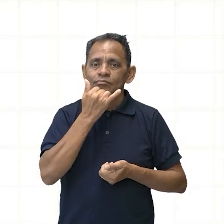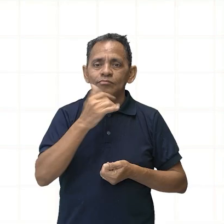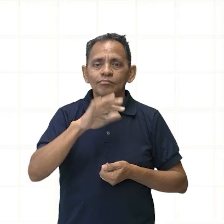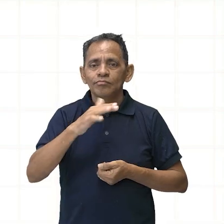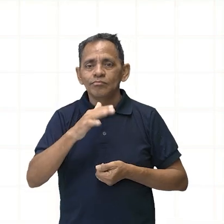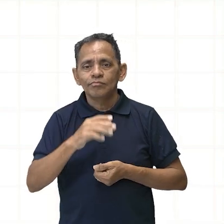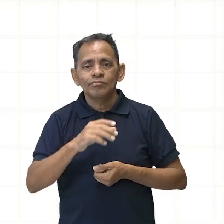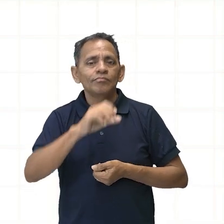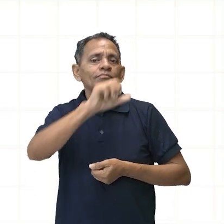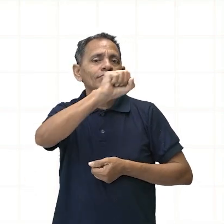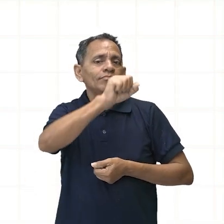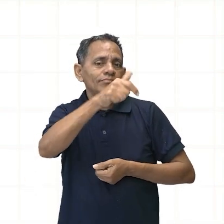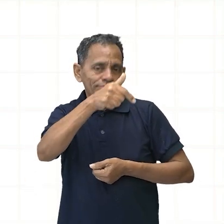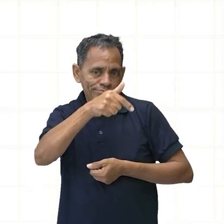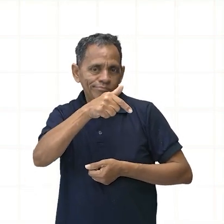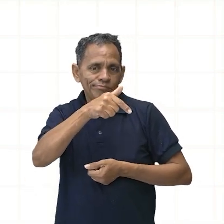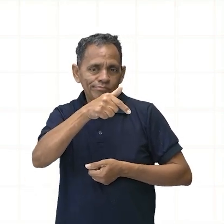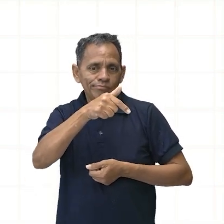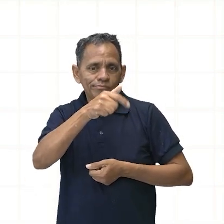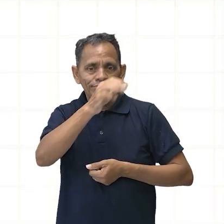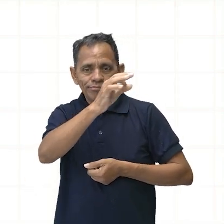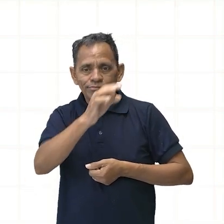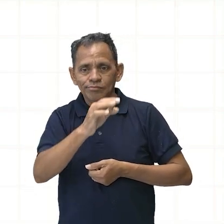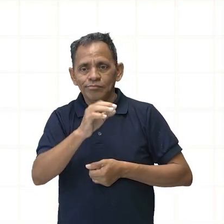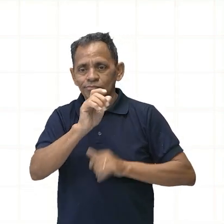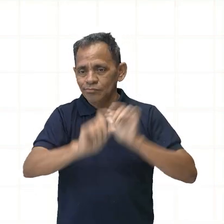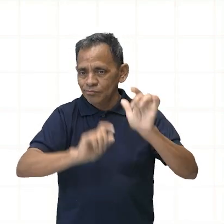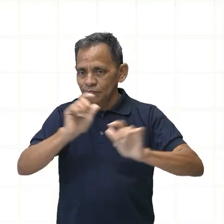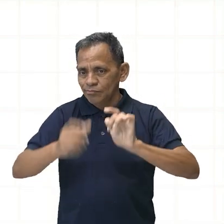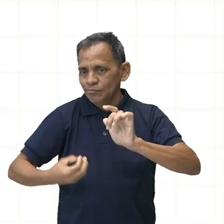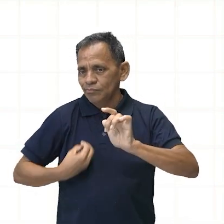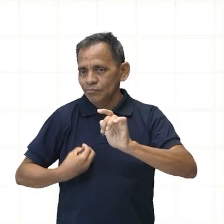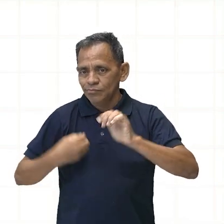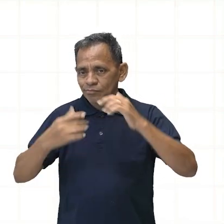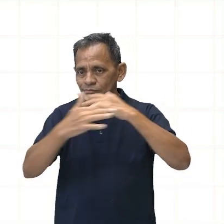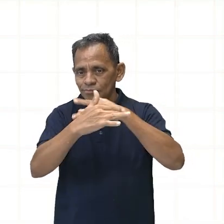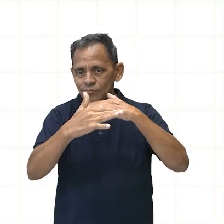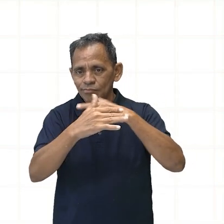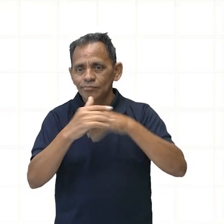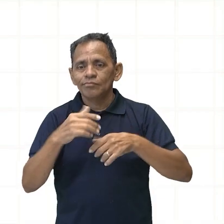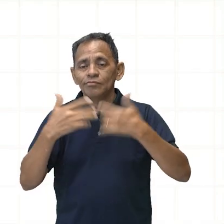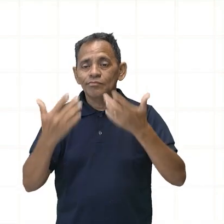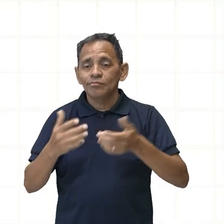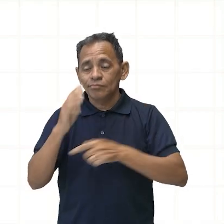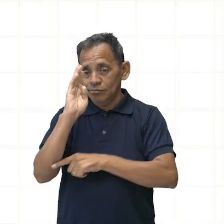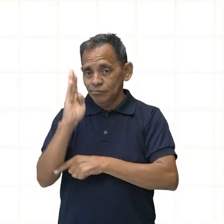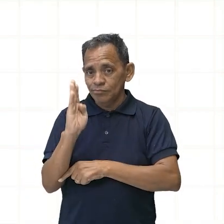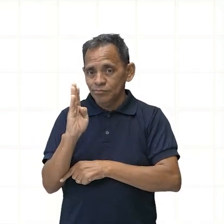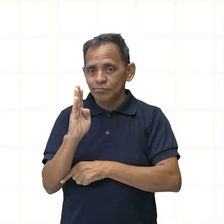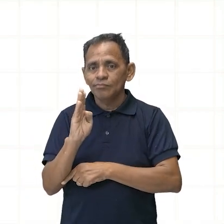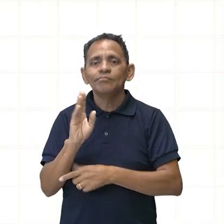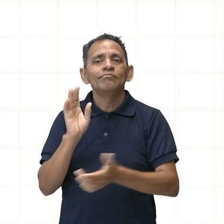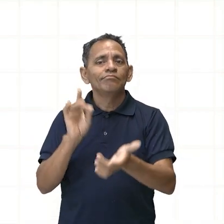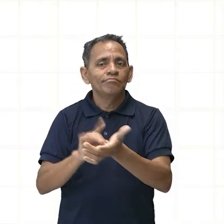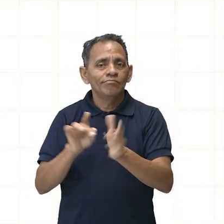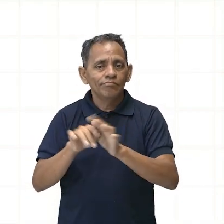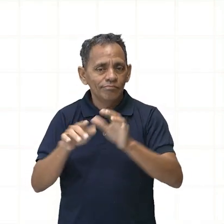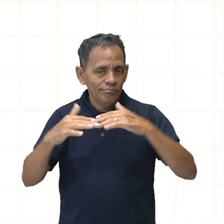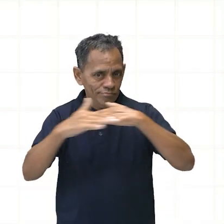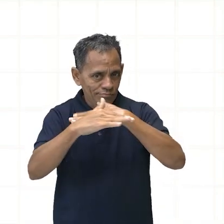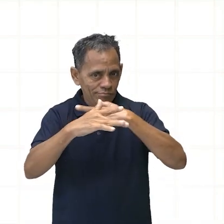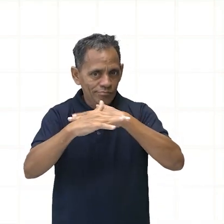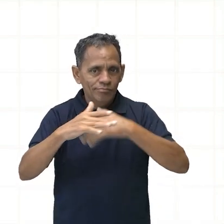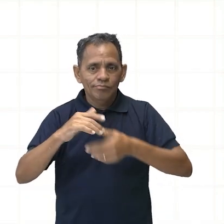aproximadamente 87% da população brasileira, vive em cidades. Então, o Brasil é predominantemente